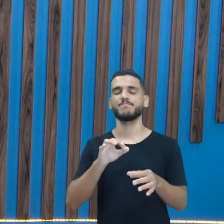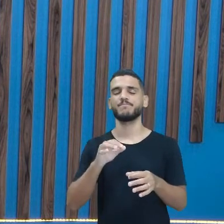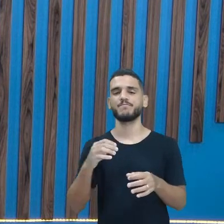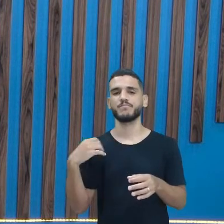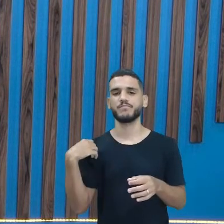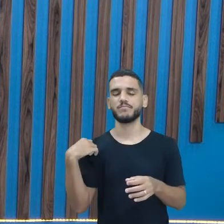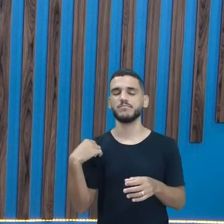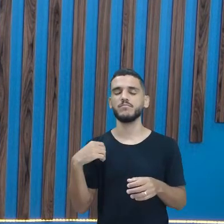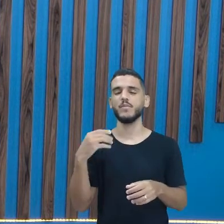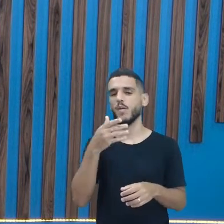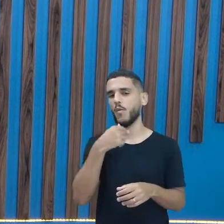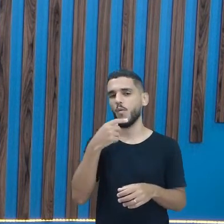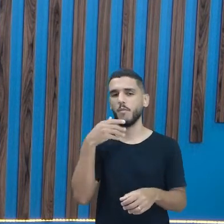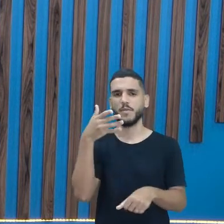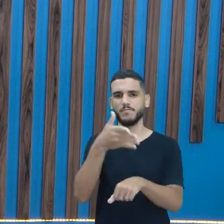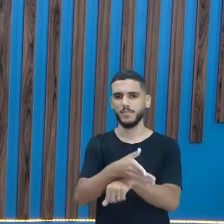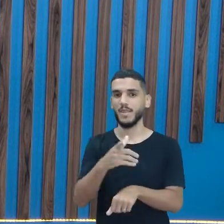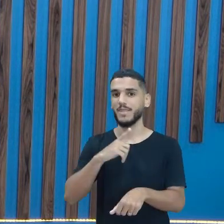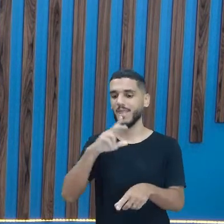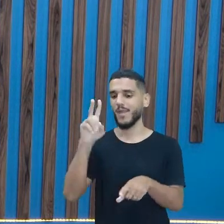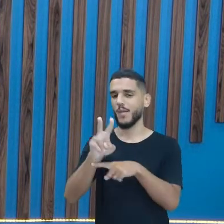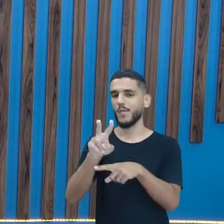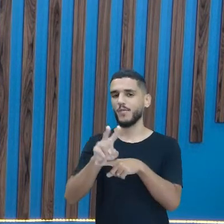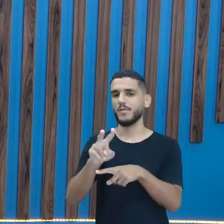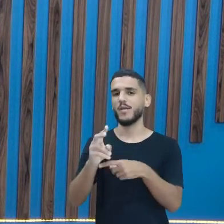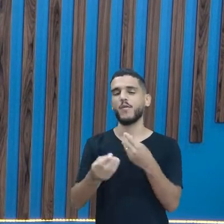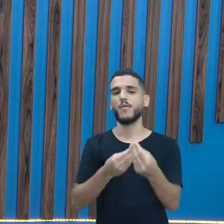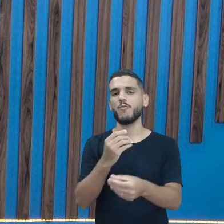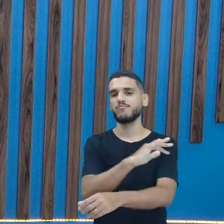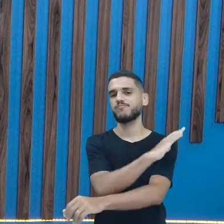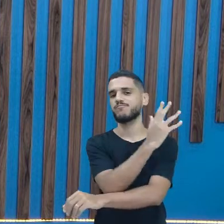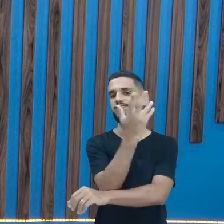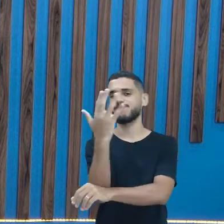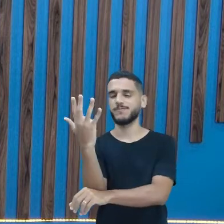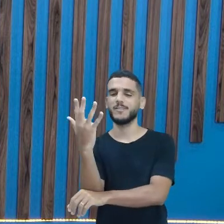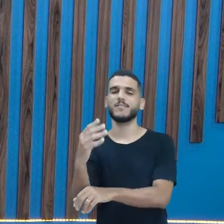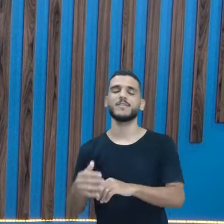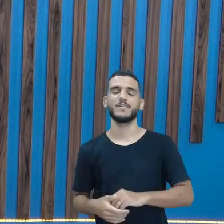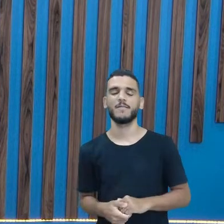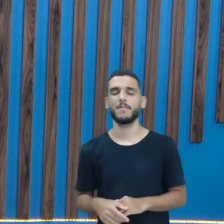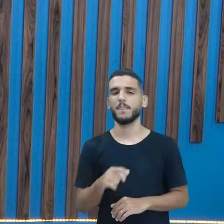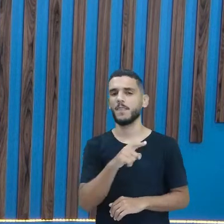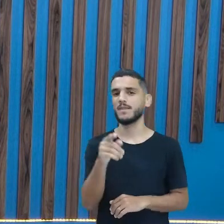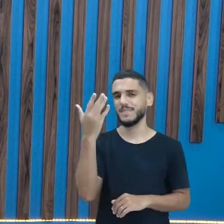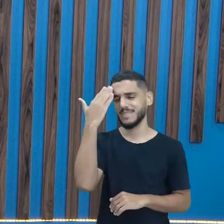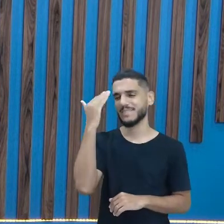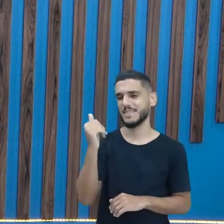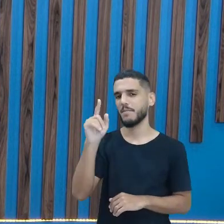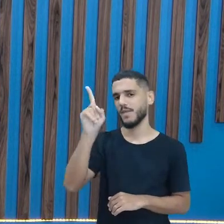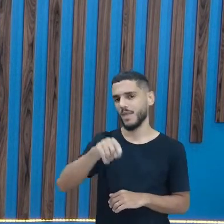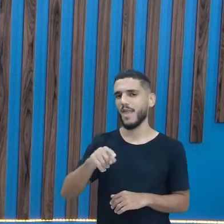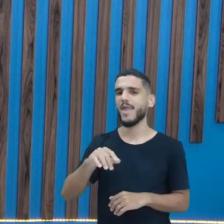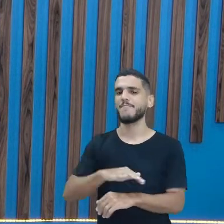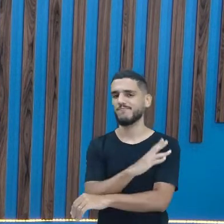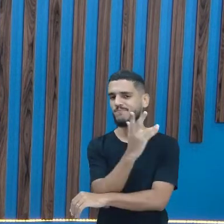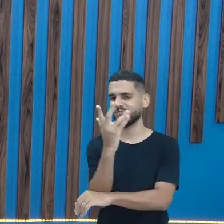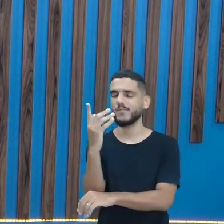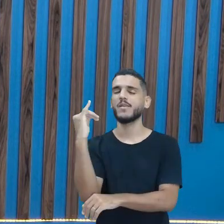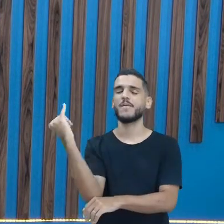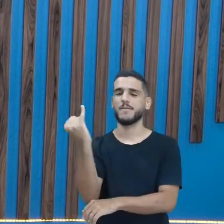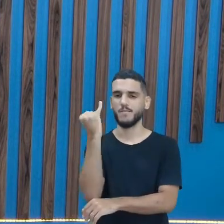preservou bastante o verde, né? E a gente já conversa, a gente já sabe que o verde é essencial para a nossa vida, a